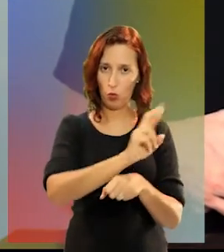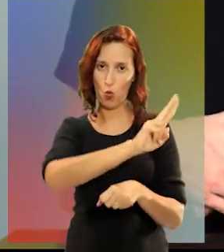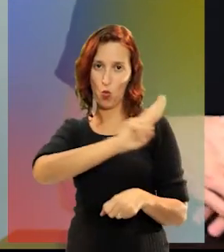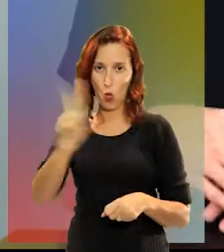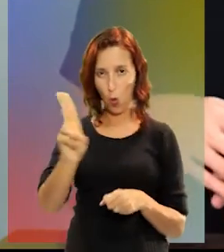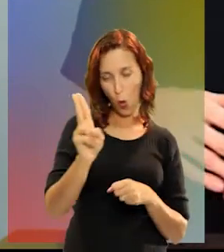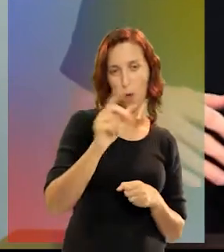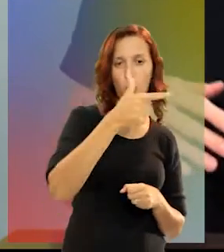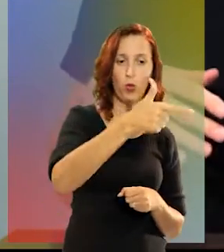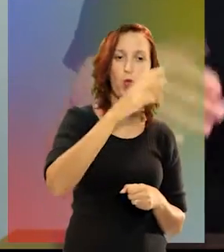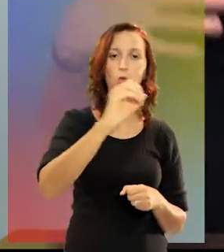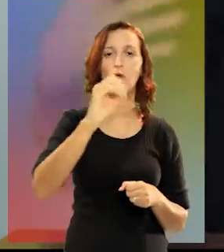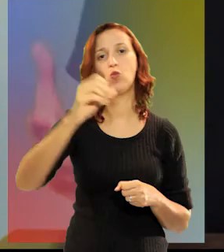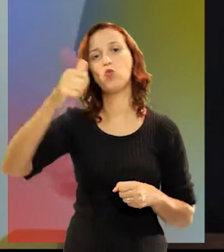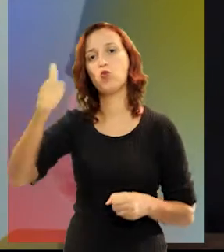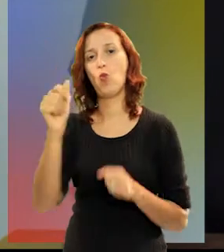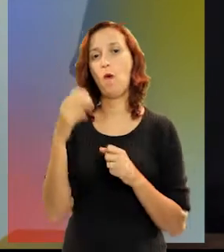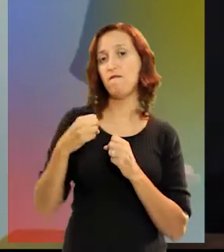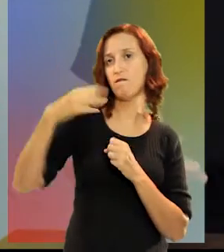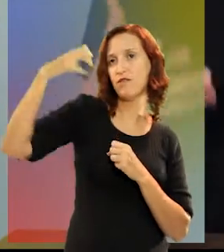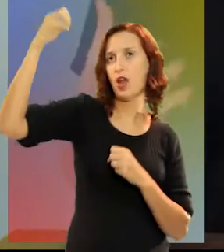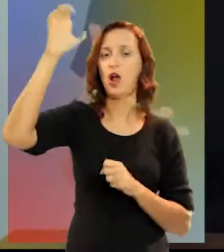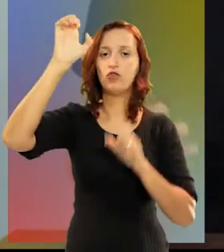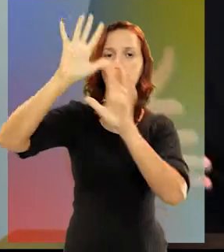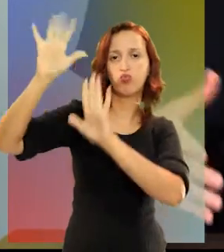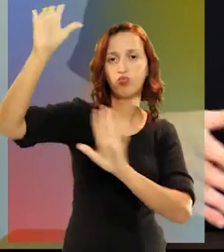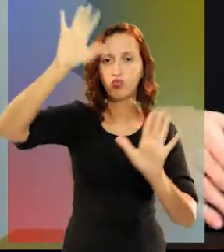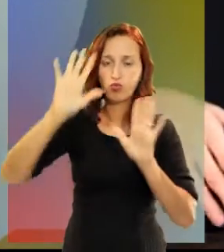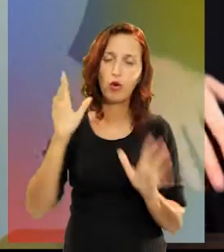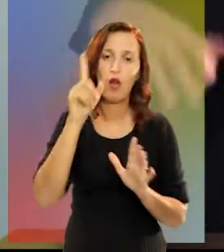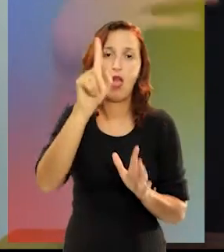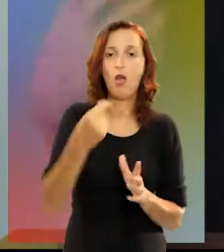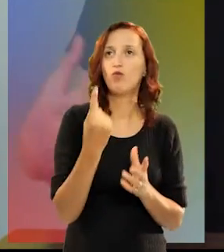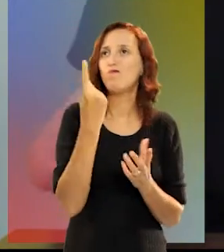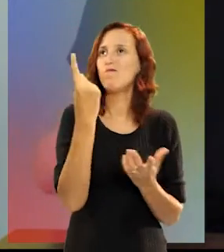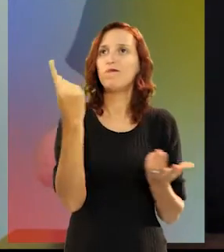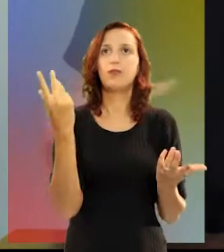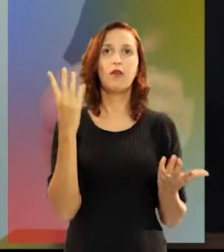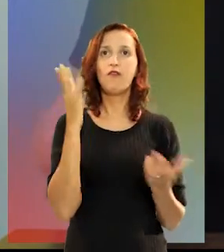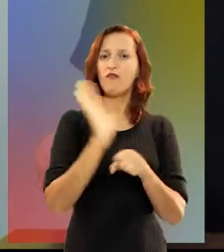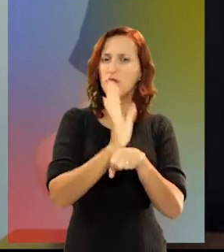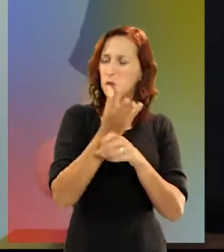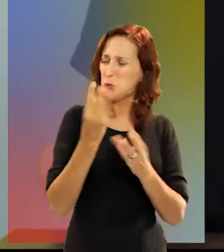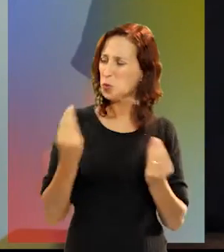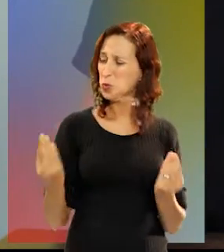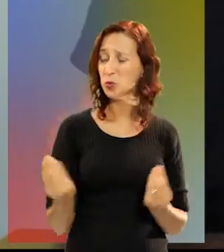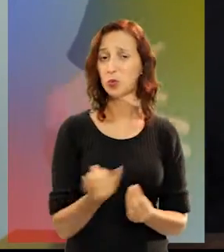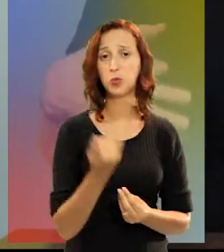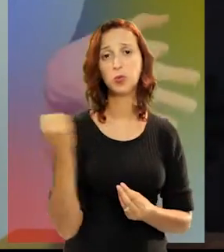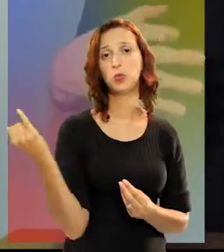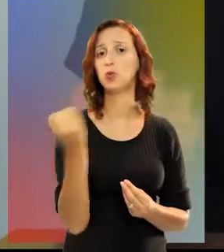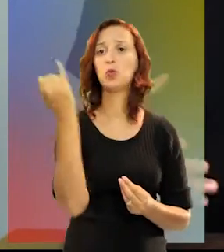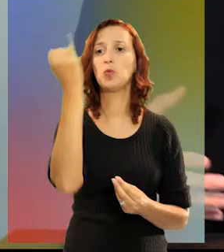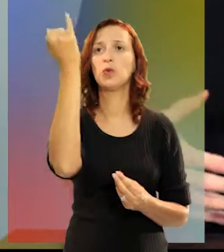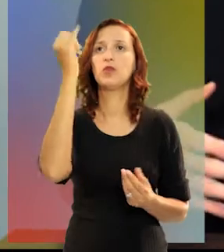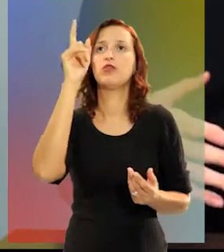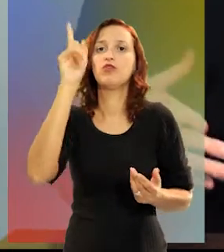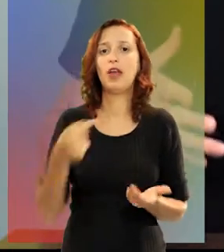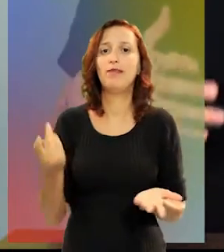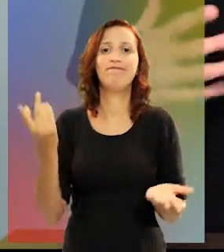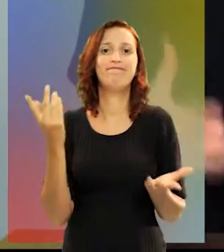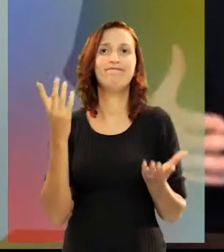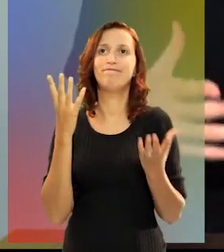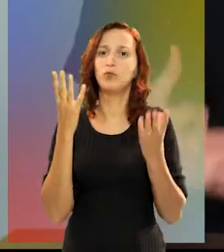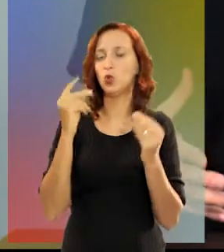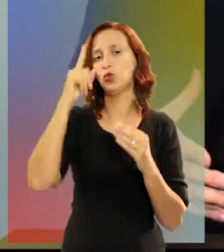Odisseia no Espaço é uma obra incrível como filme, e ela é tão importante, que é isso, ela